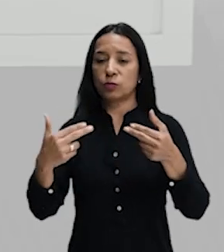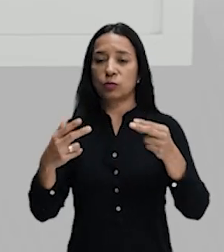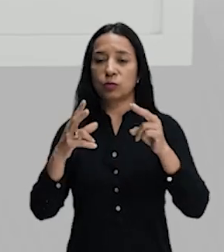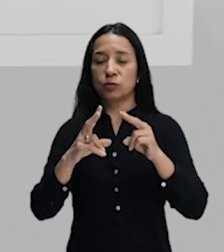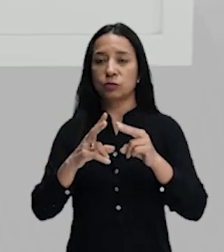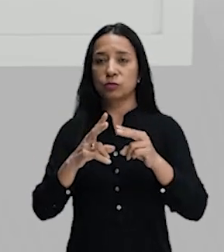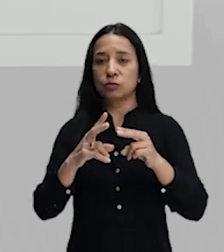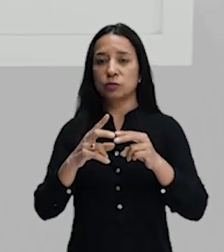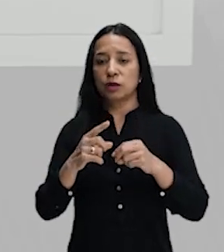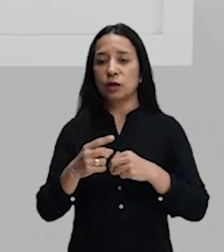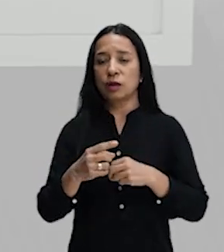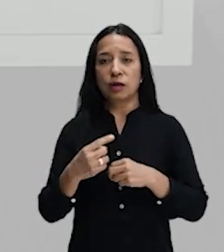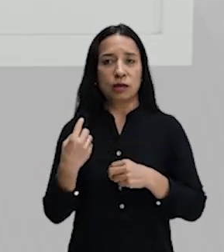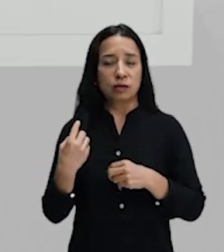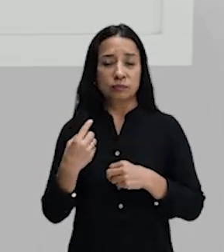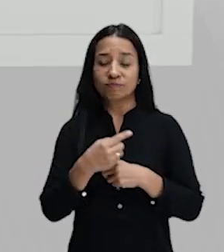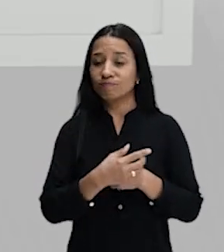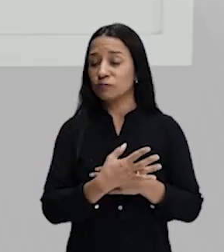devem conhecer.